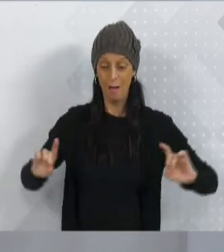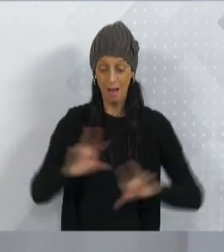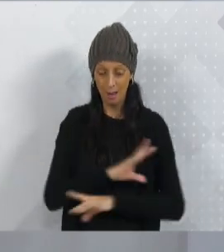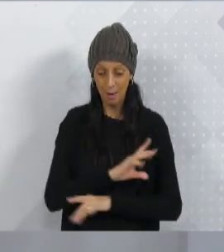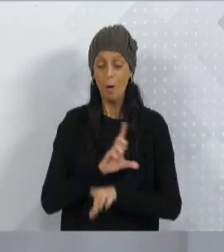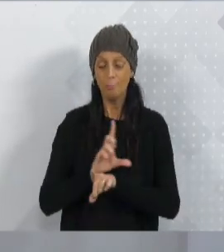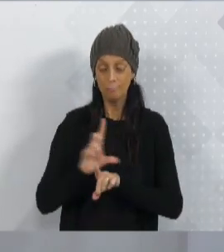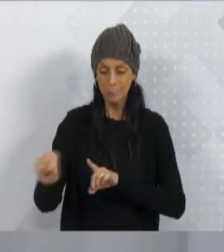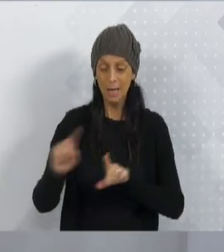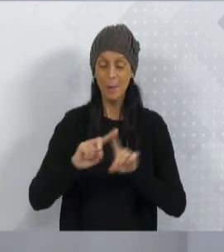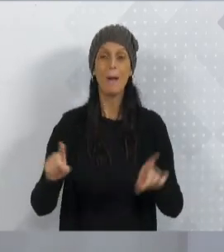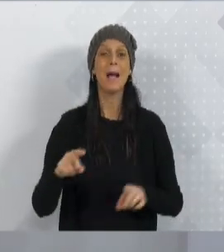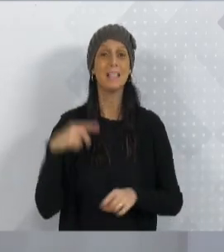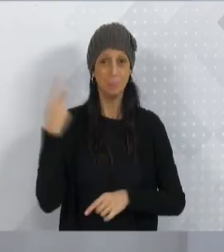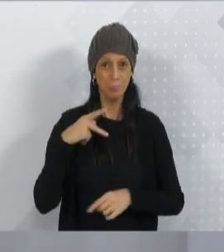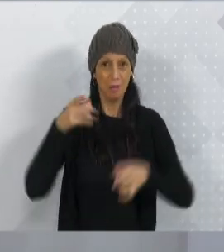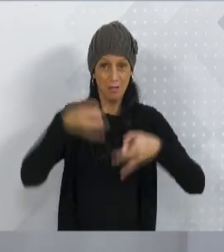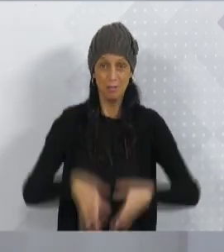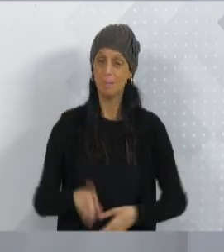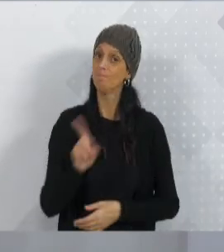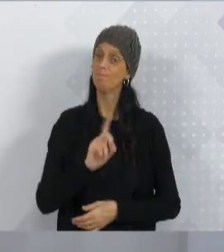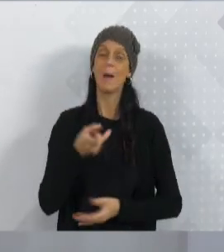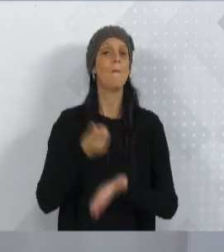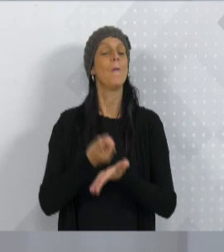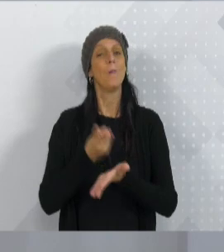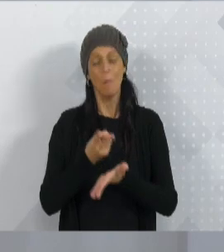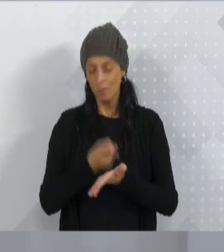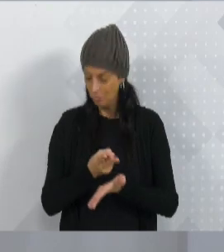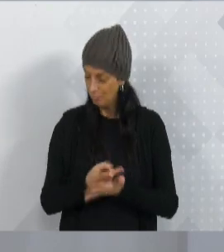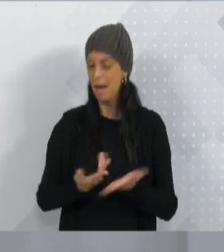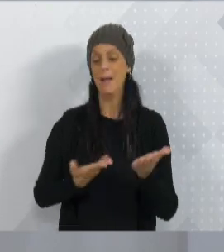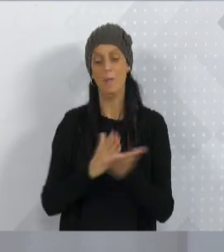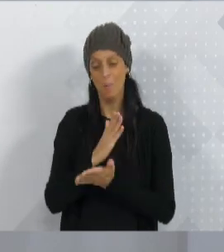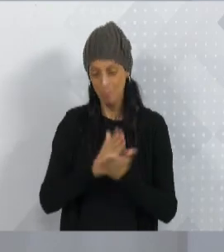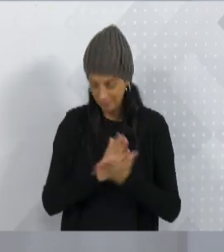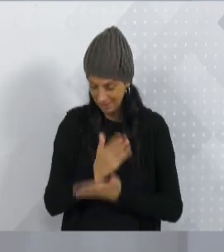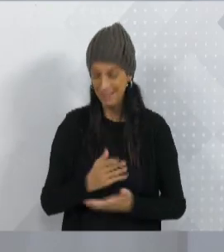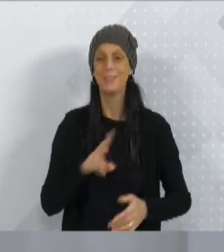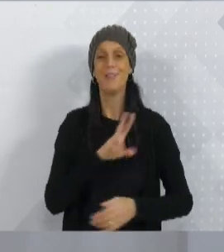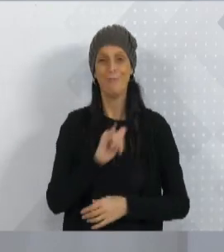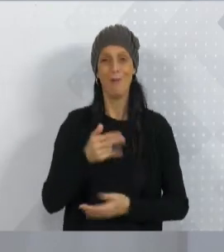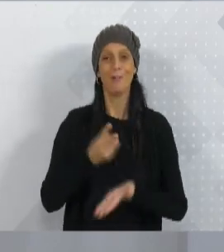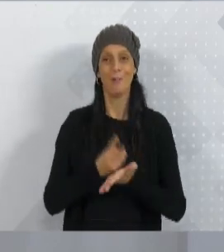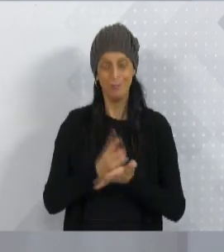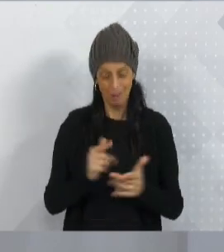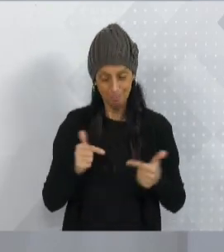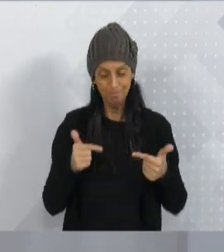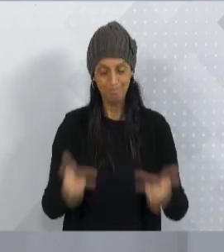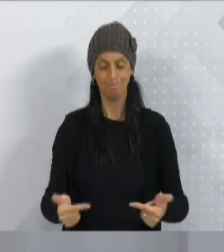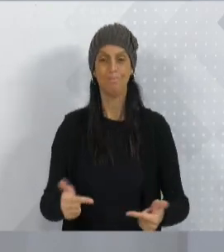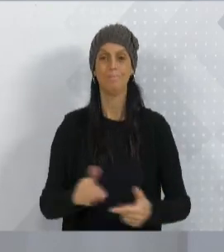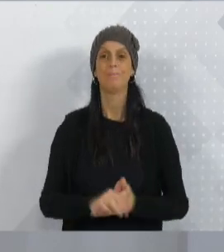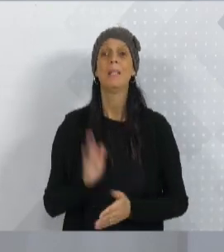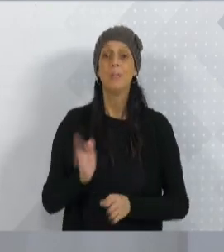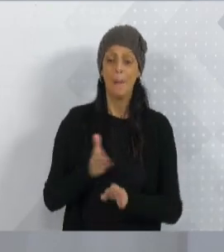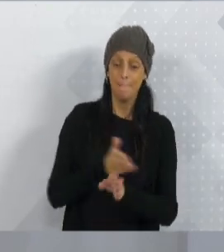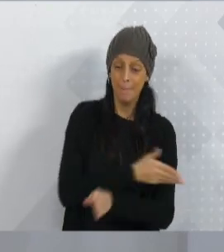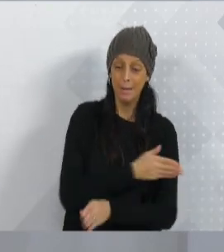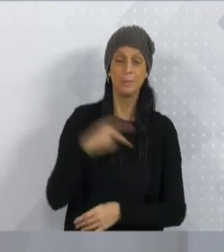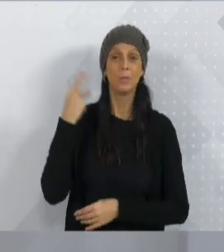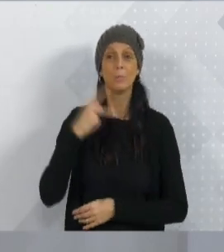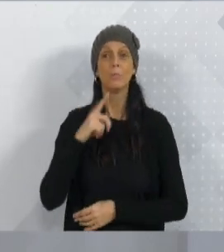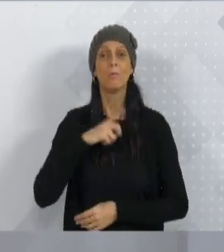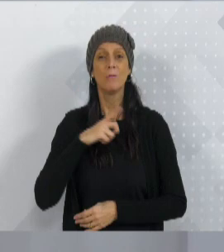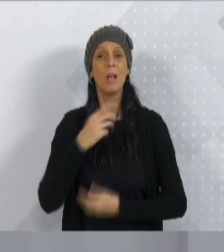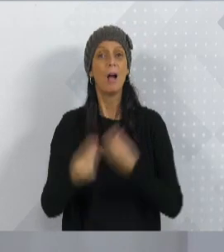política permanecerei uma voz ativa incômoda e atuante houve um tempo senhores em que a política foi praticada